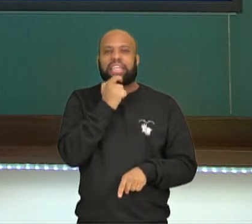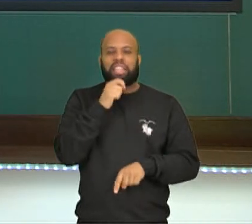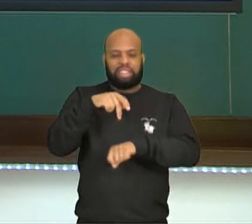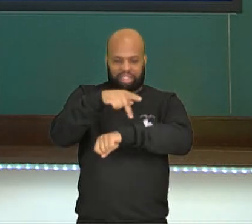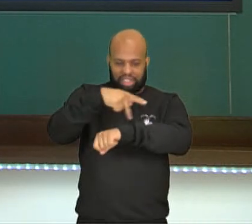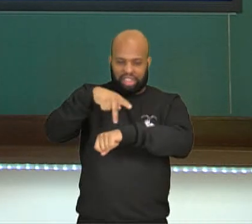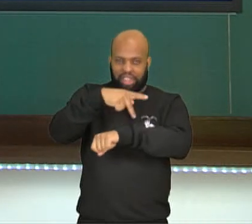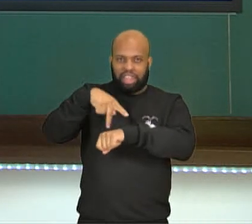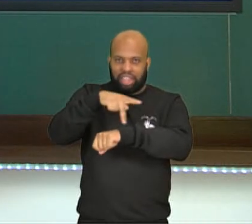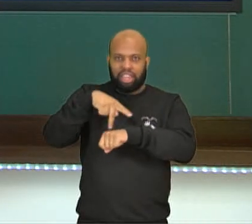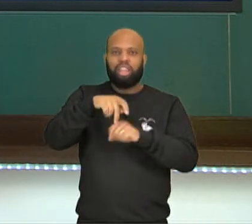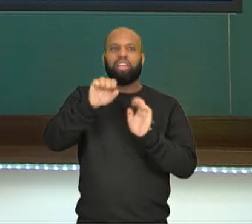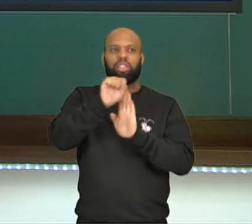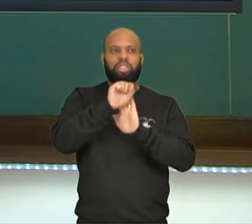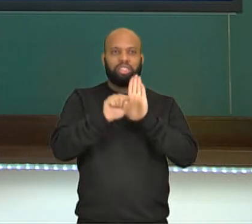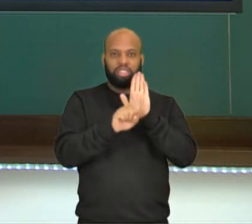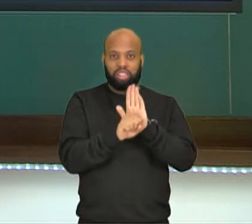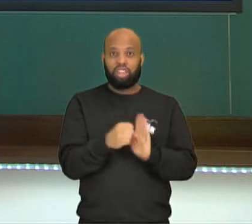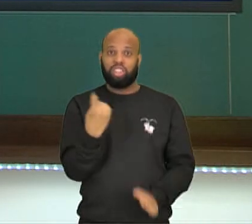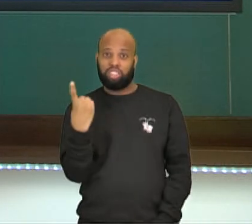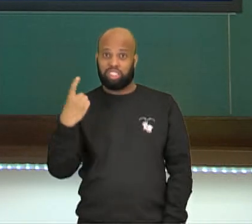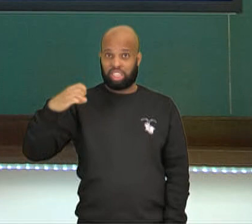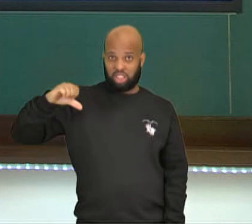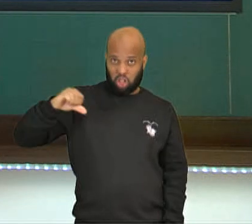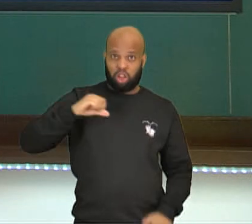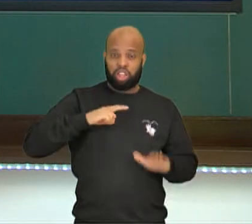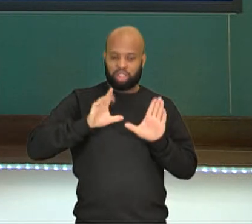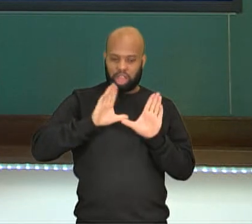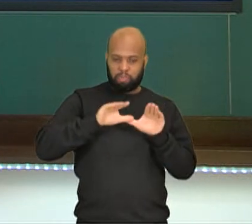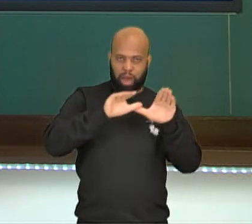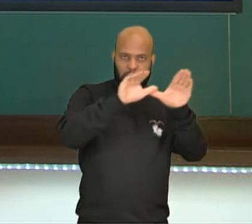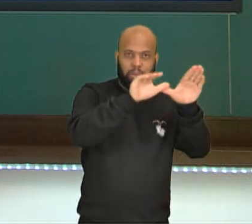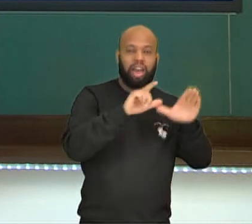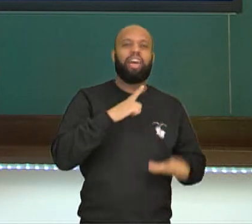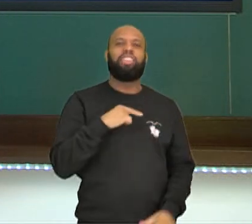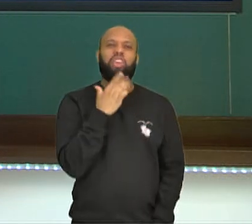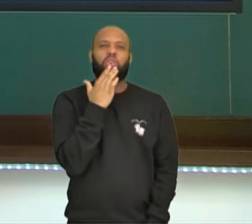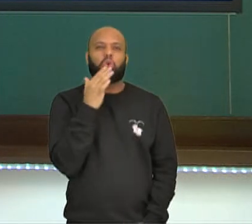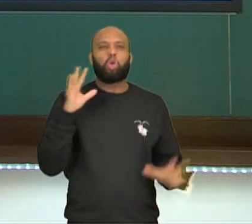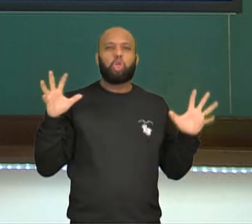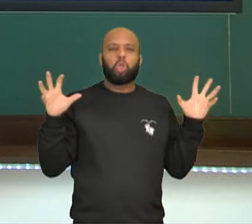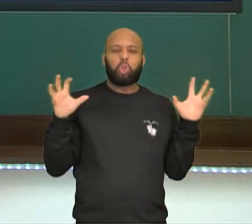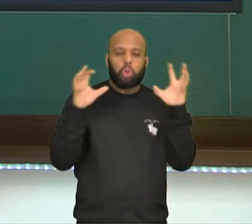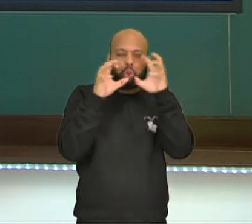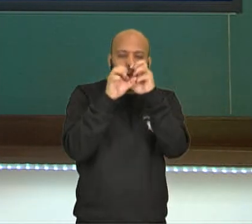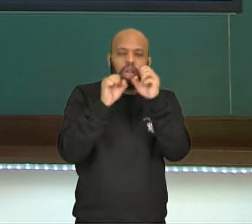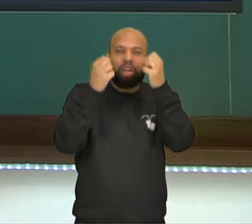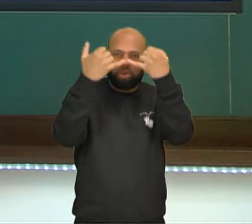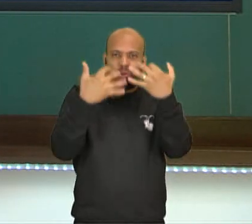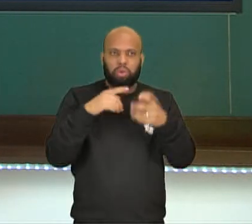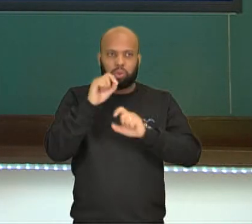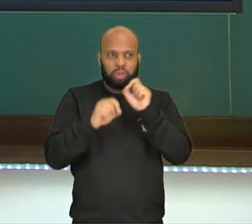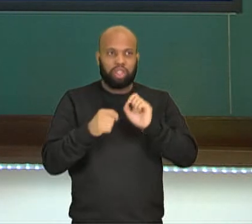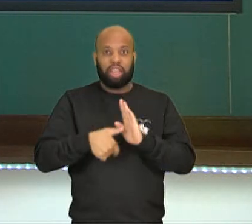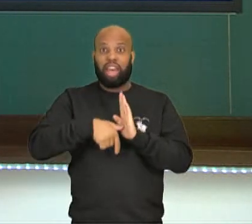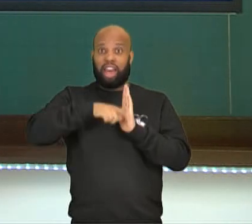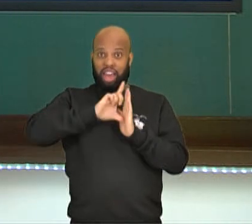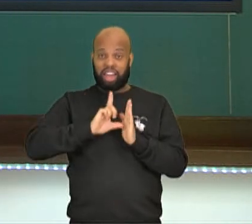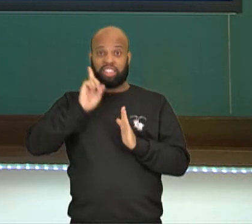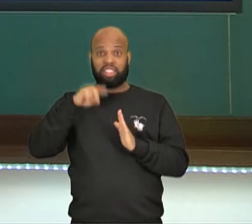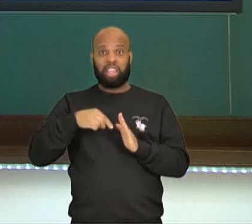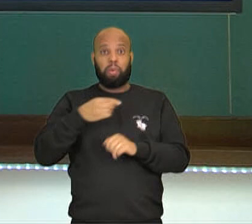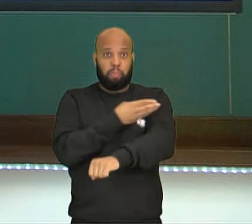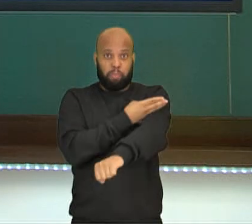XIX, altamente poluidora com a pós-revolução industrial. Ele explicou que as mariposas antes eram brancas.